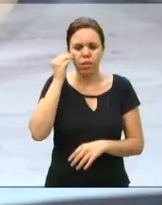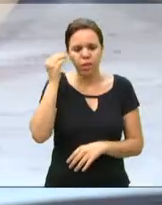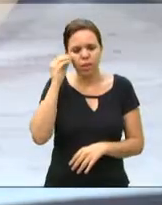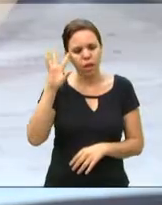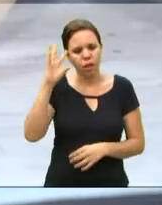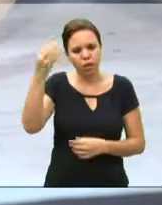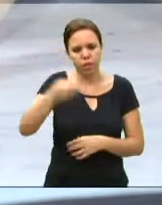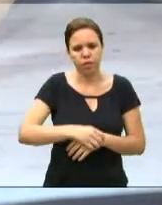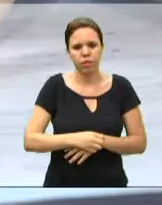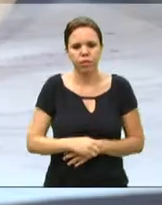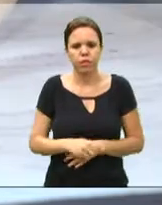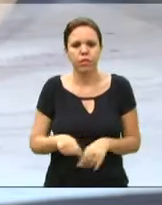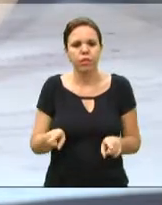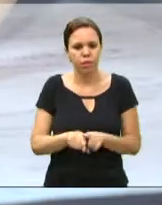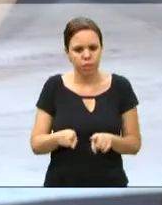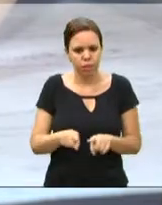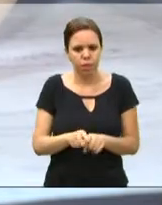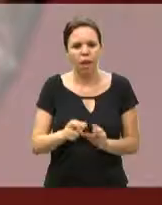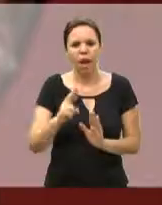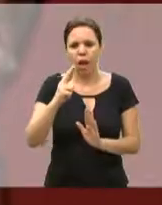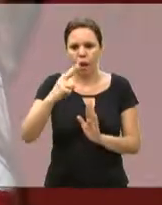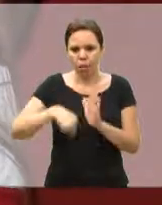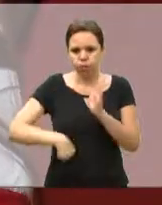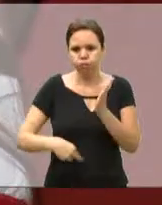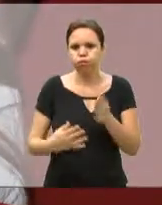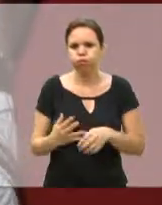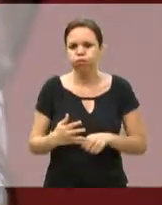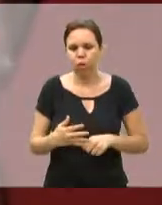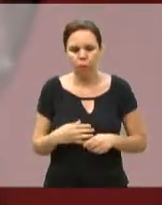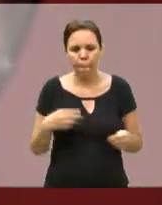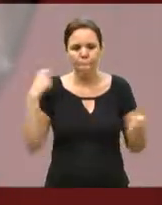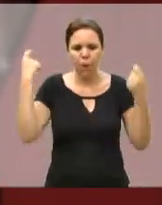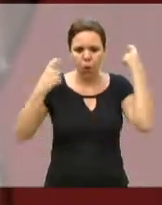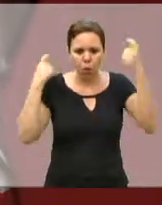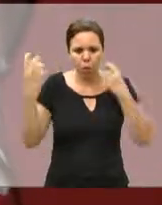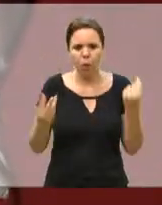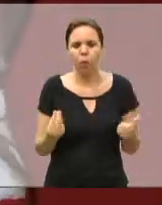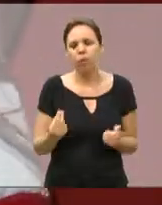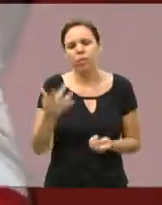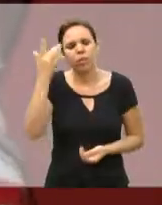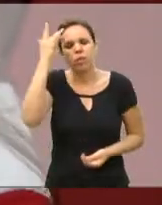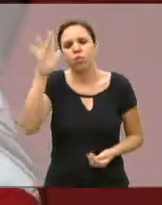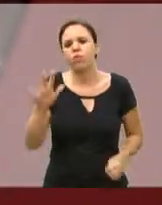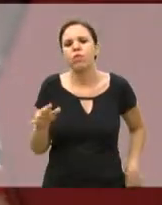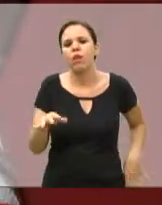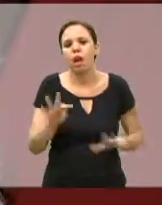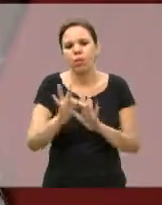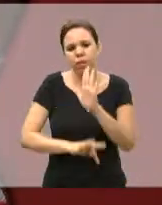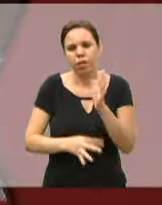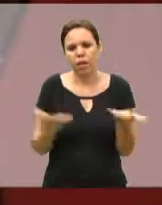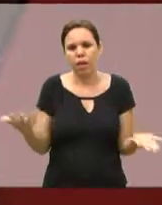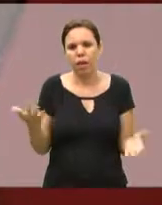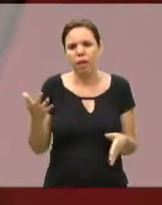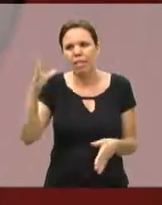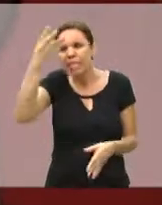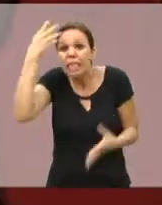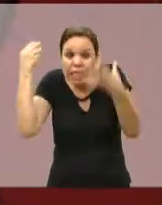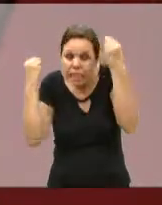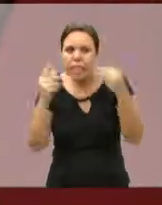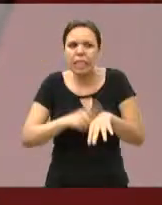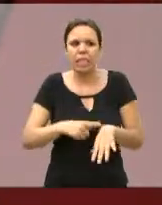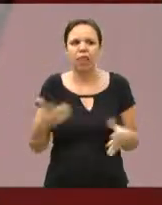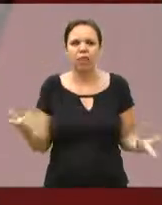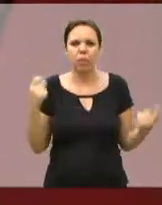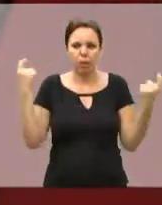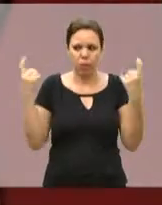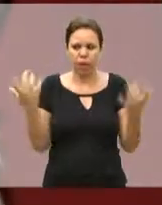fora a temida redação. Preocupa bastante, né? Porque você não sabe o tema, tem medo de dar branco na hora. Você fica preocupado,